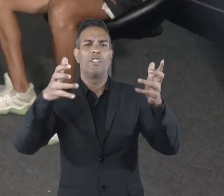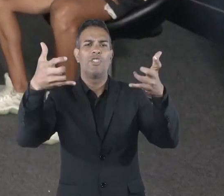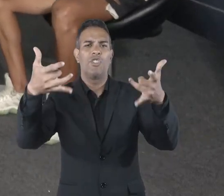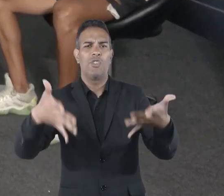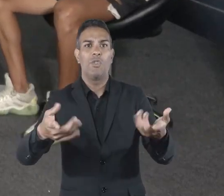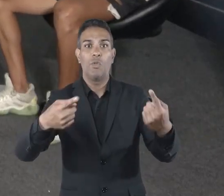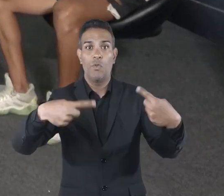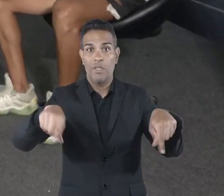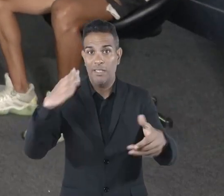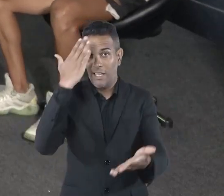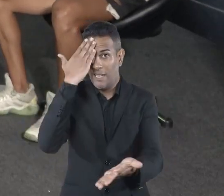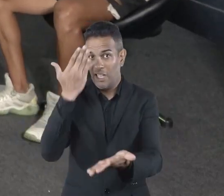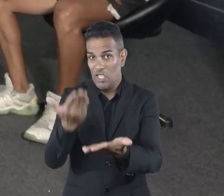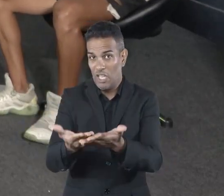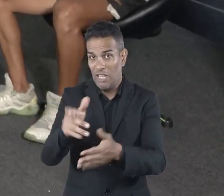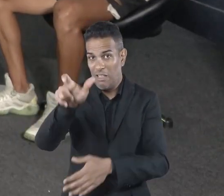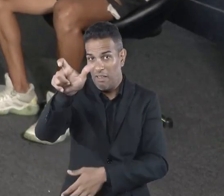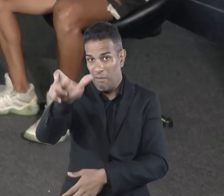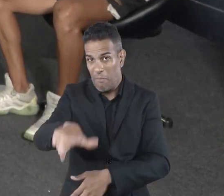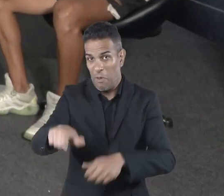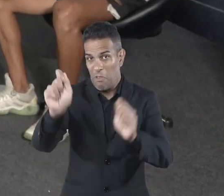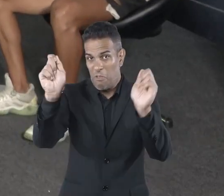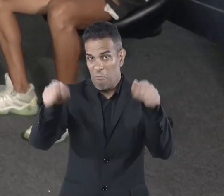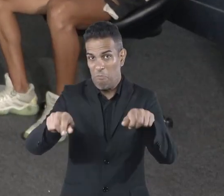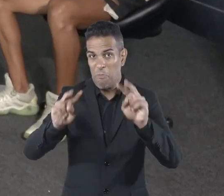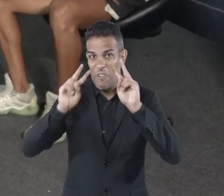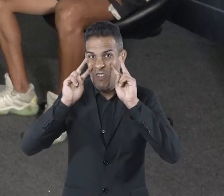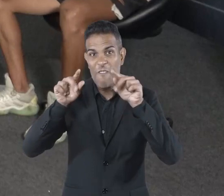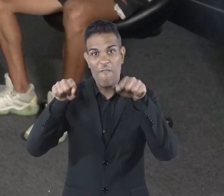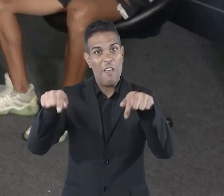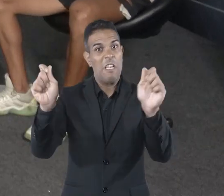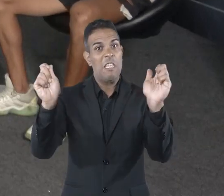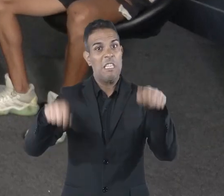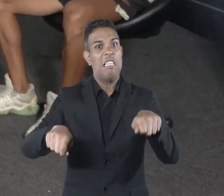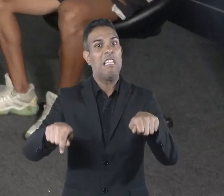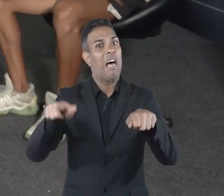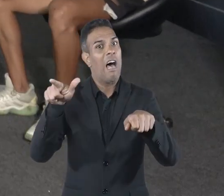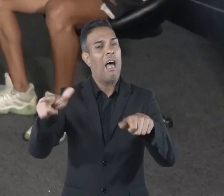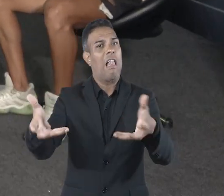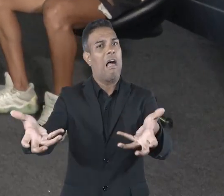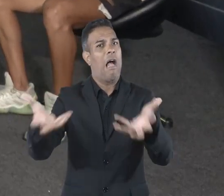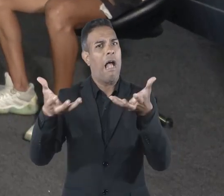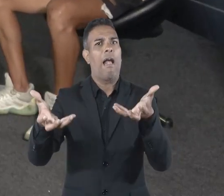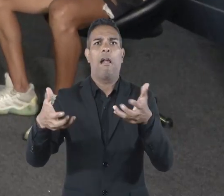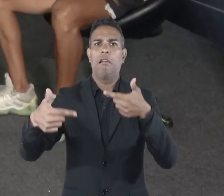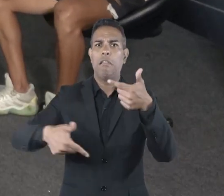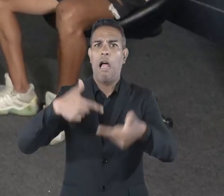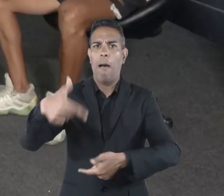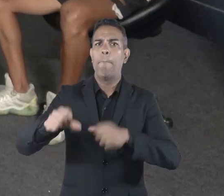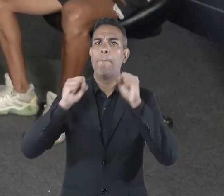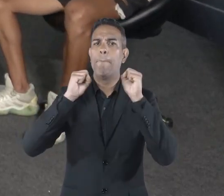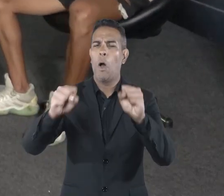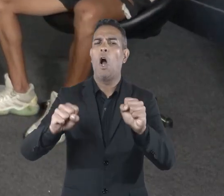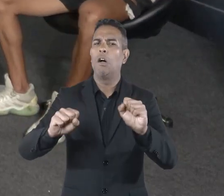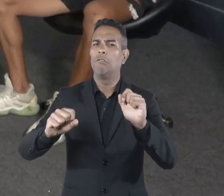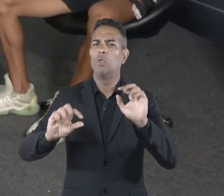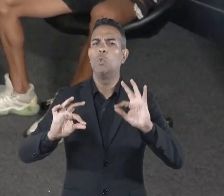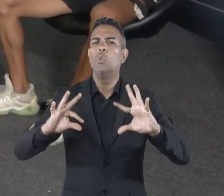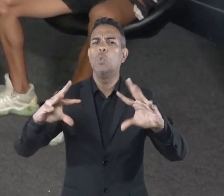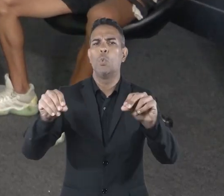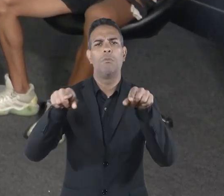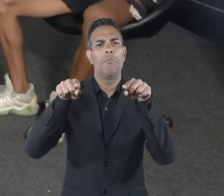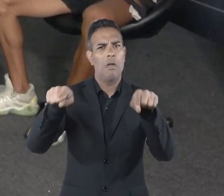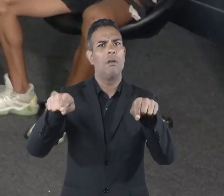acho que tem uma pista muito bem desenhada, que é acreditar na pessoa. Quando uma pessoa está se mostrando que tem potencial,